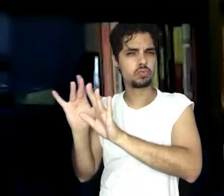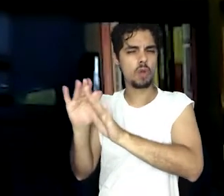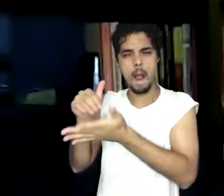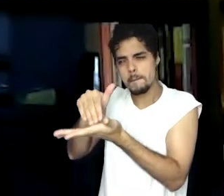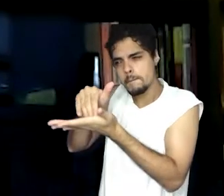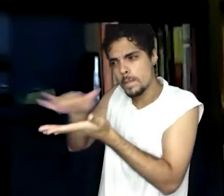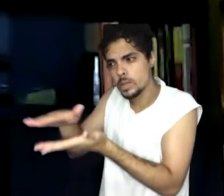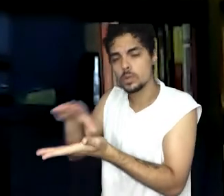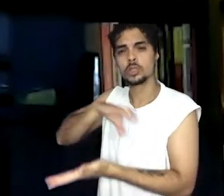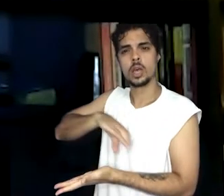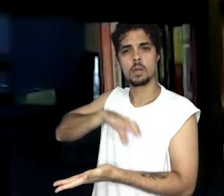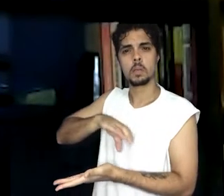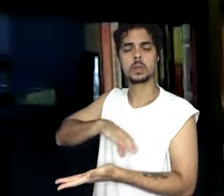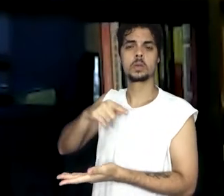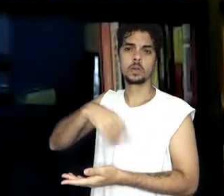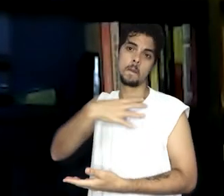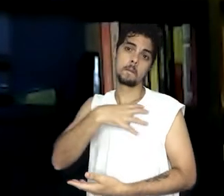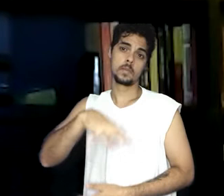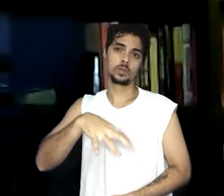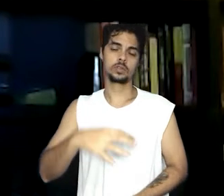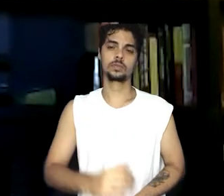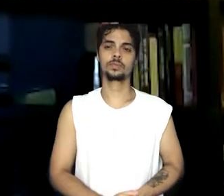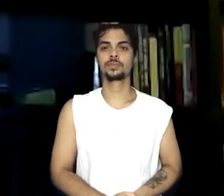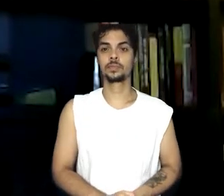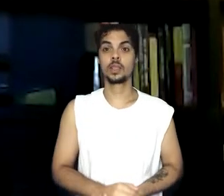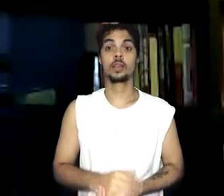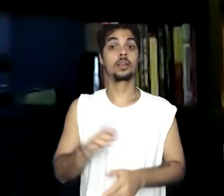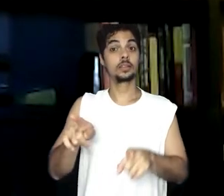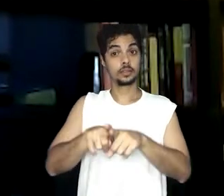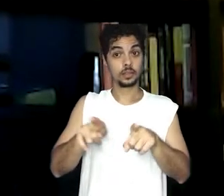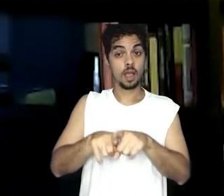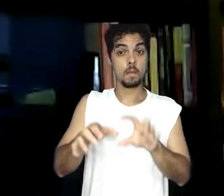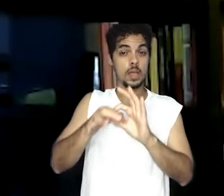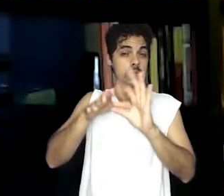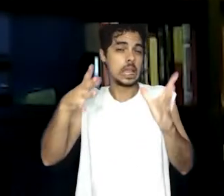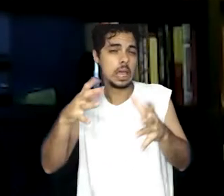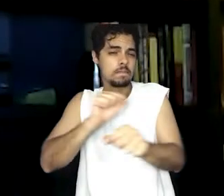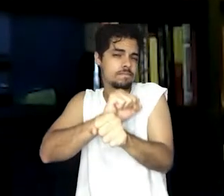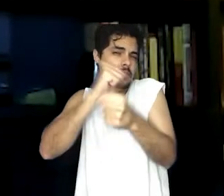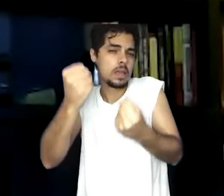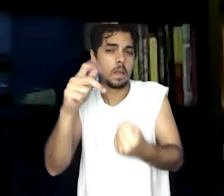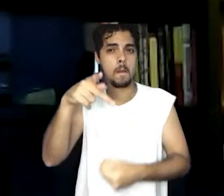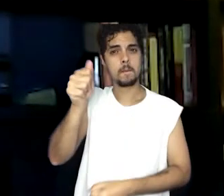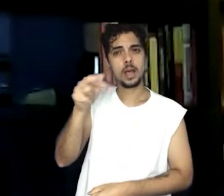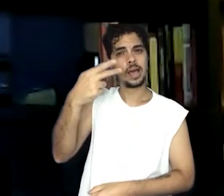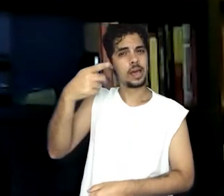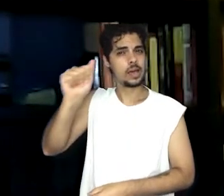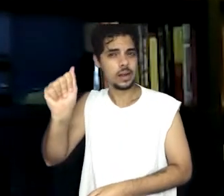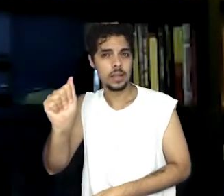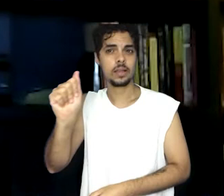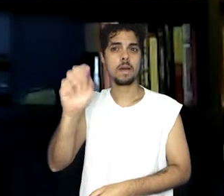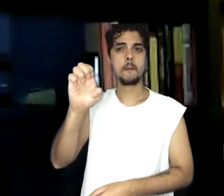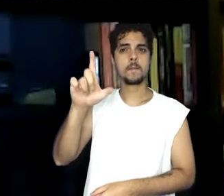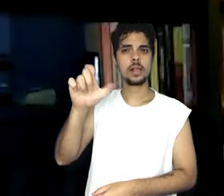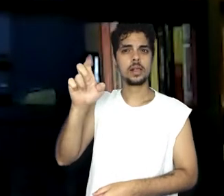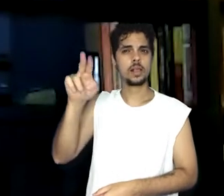1823 em julho e agosto desse mesmo ano foi vencida a oposição à Independência em São Luís